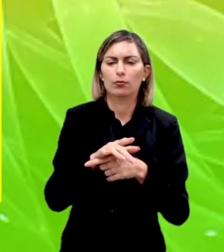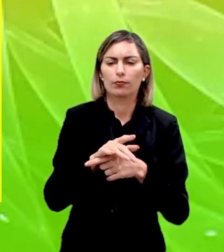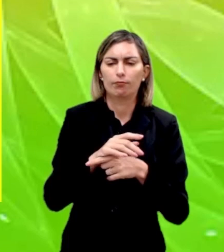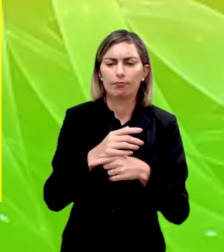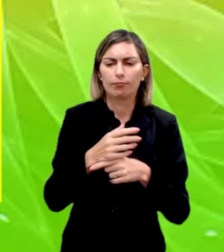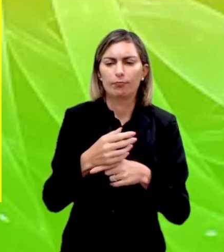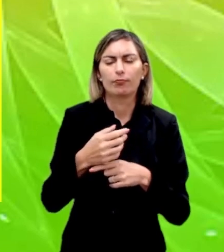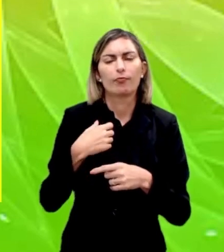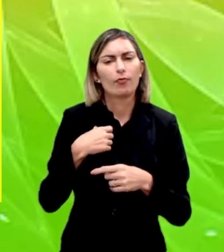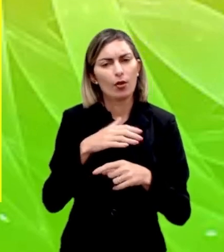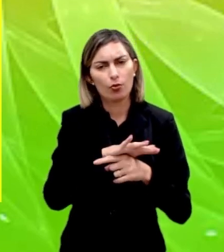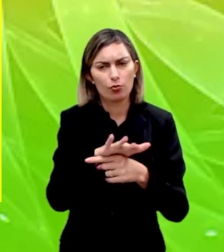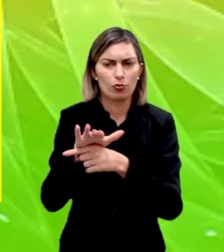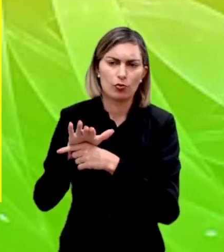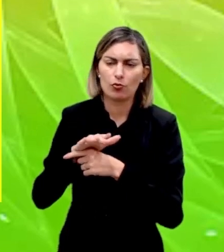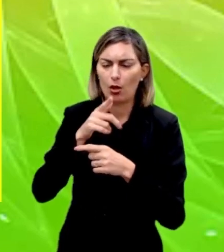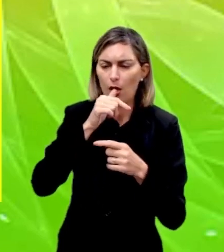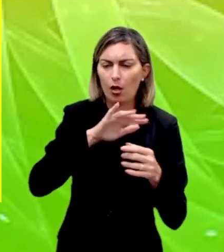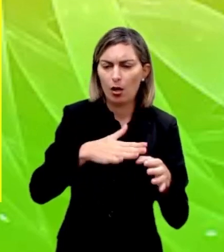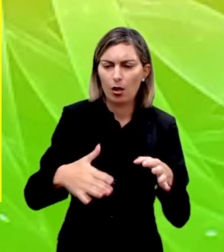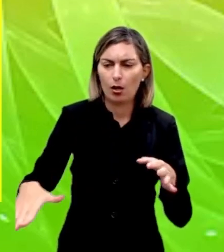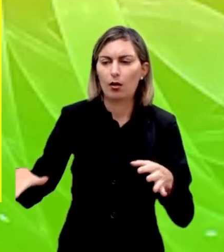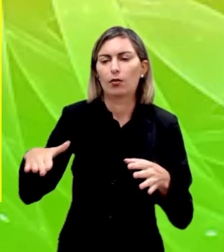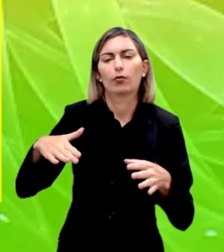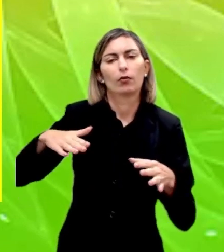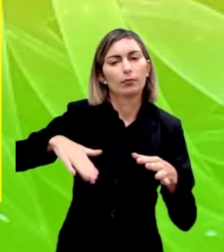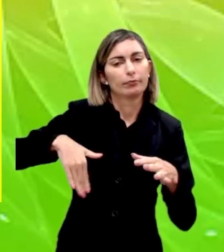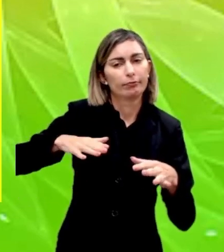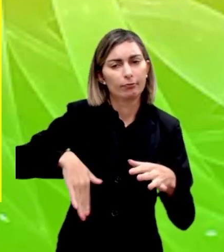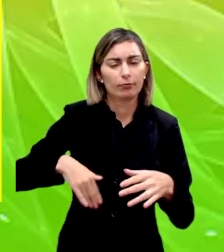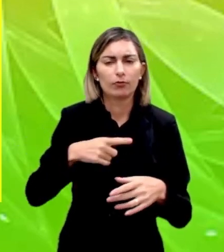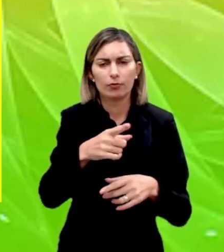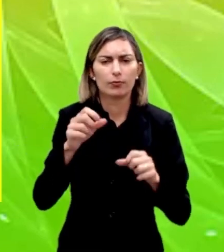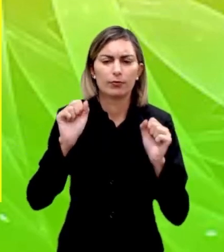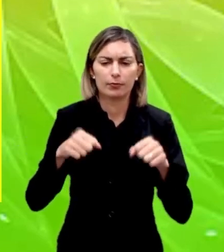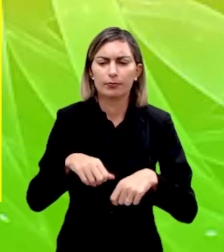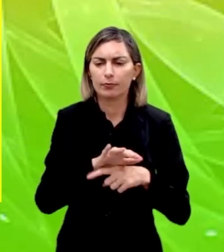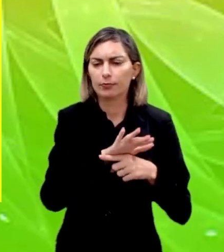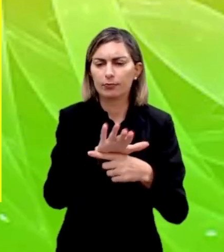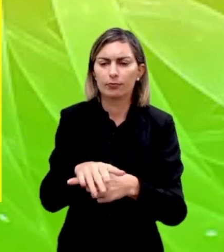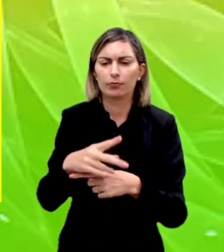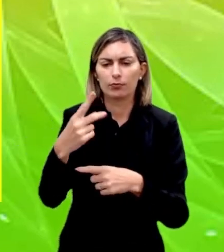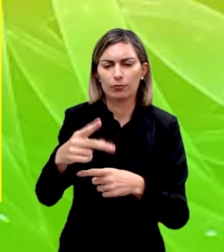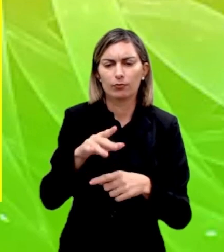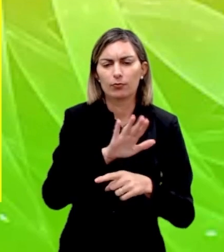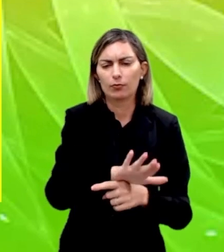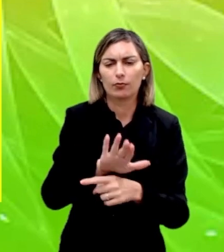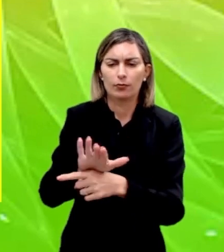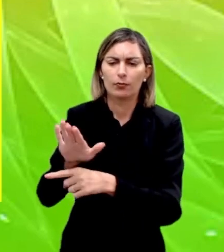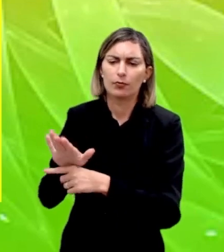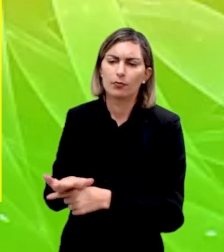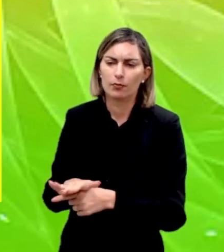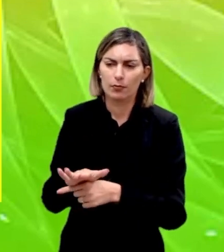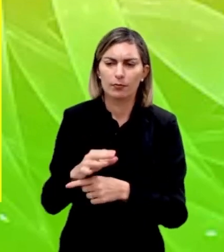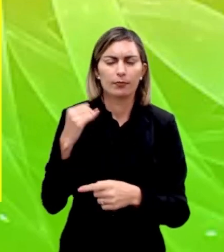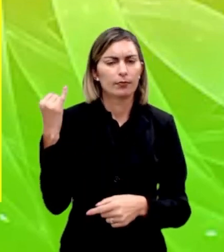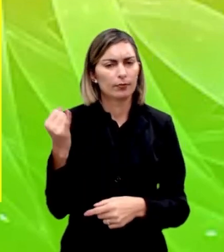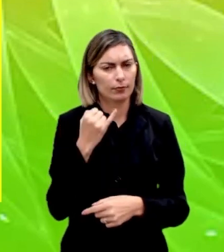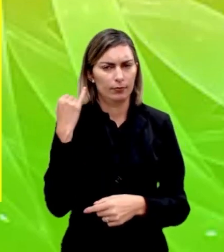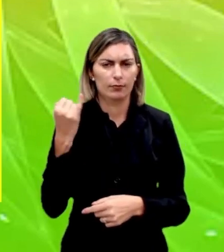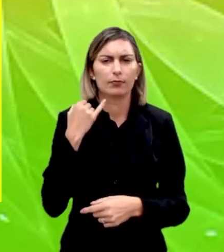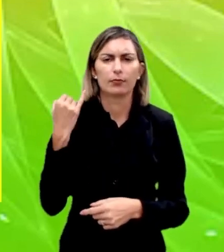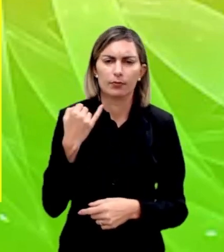os oceanos, os mares, né? Você vai poder dar a sua contribuição